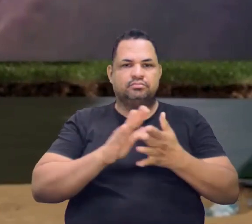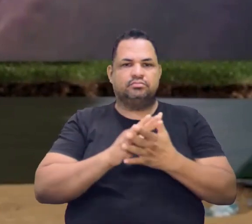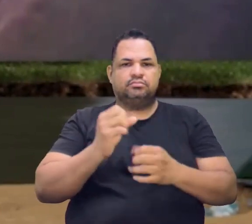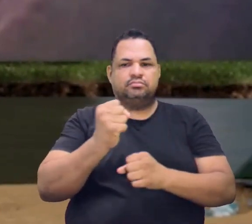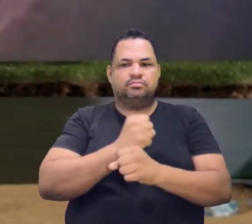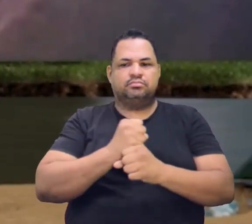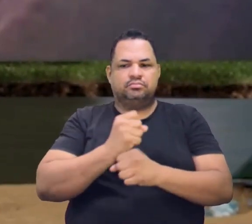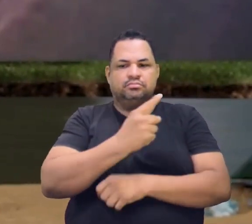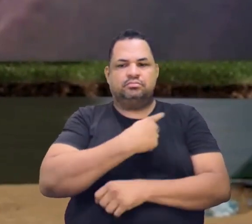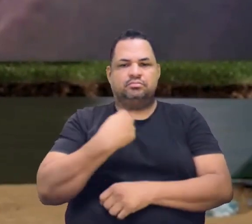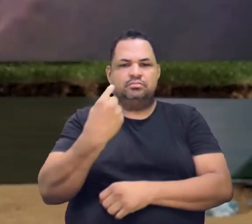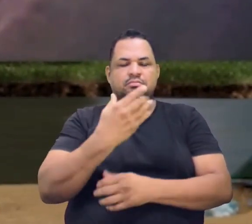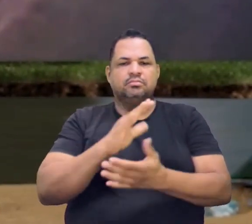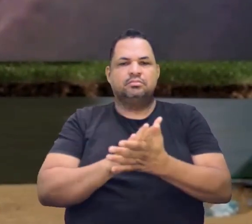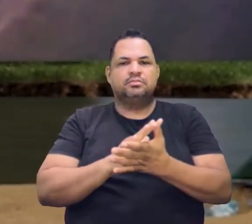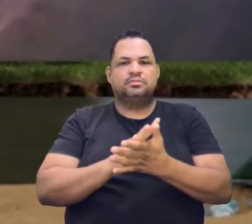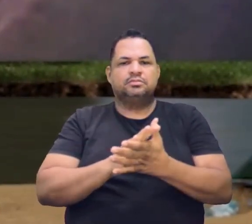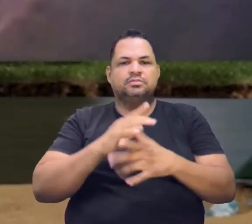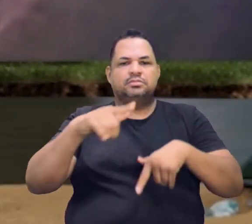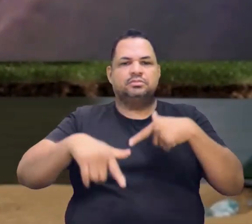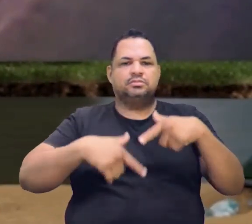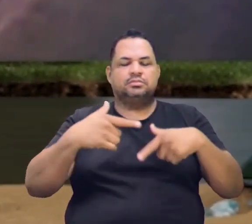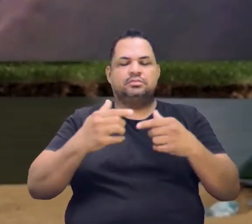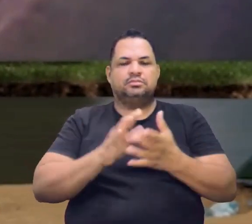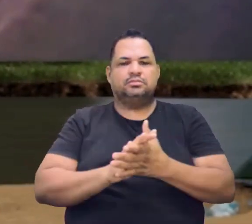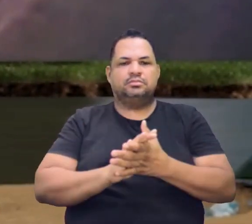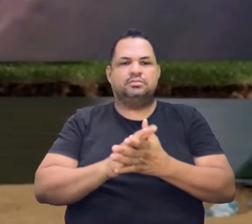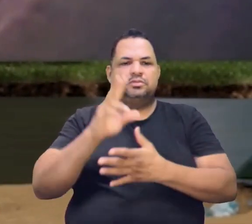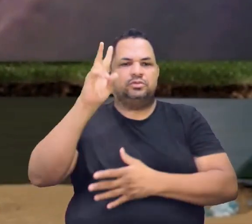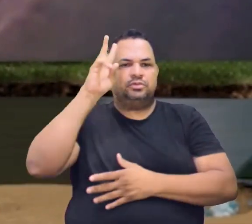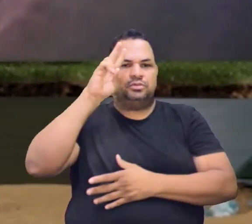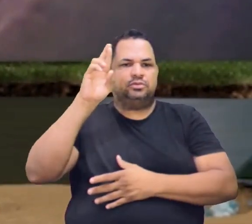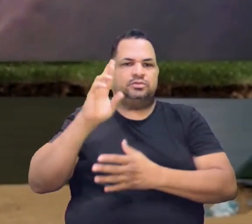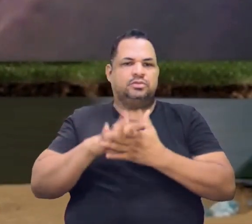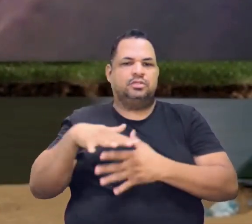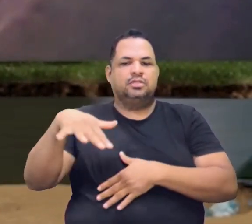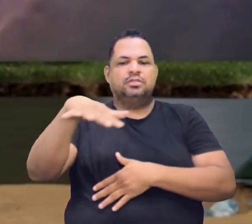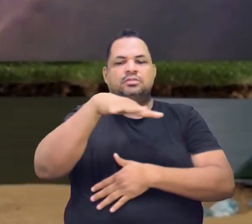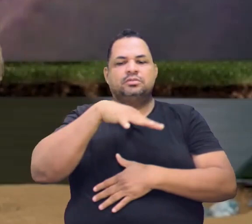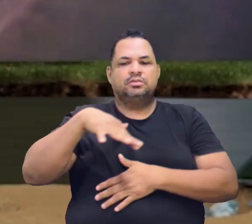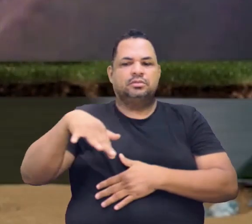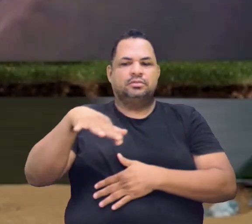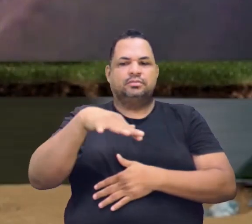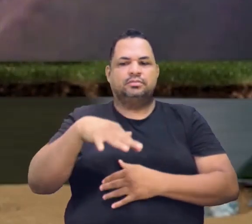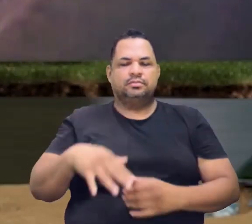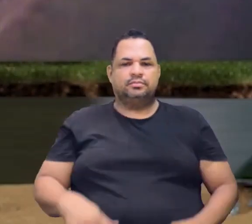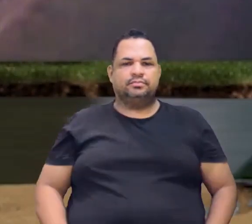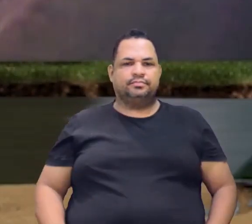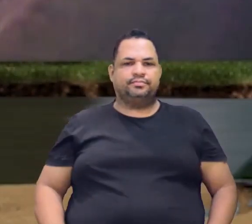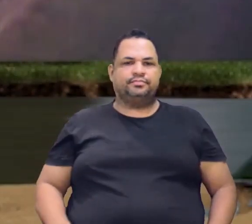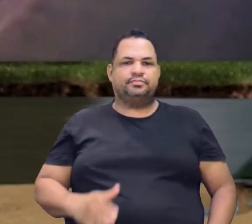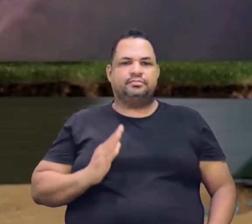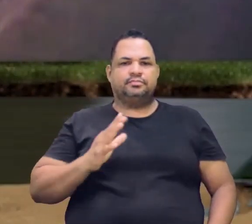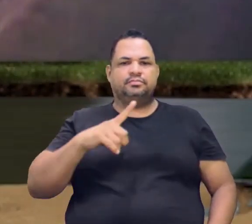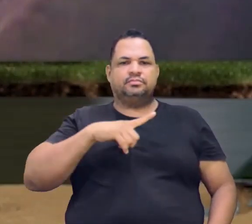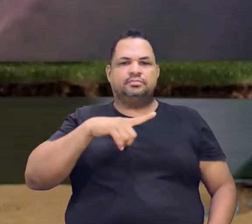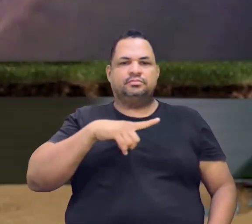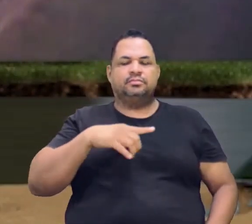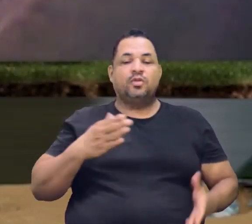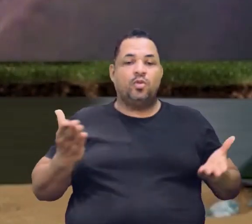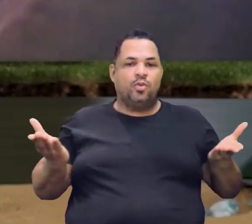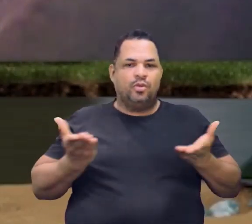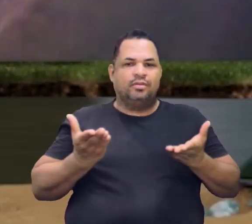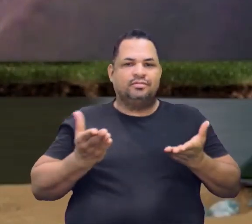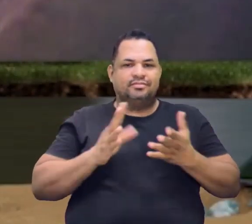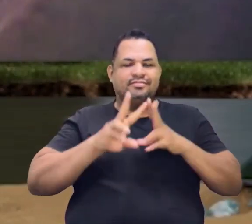nós estamos trabalhando História Regional com vocês. Já vimos aí uma porrada de tema. Agora, o tema